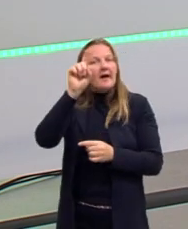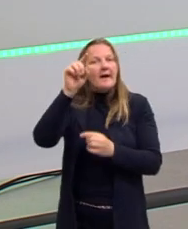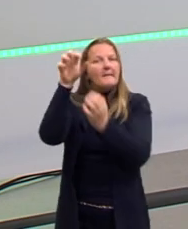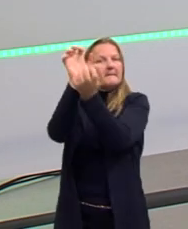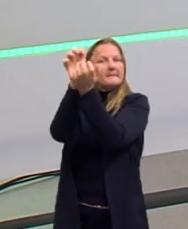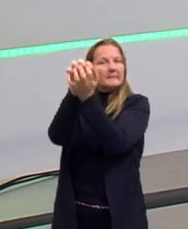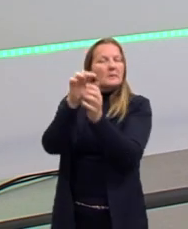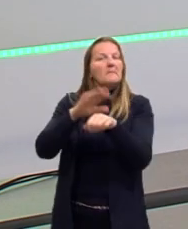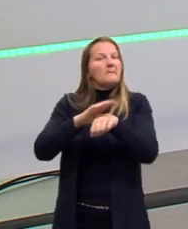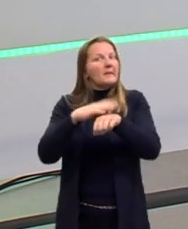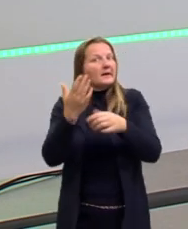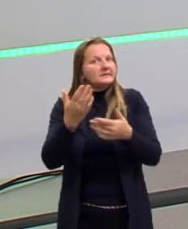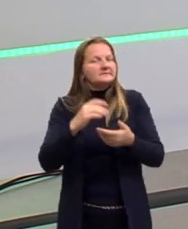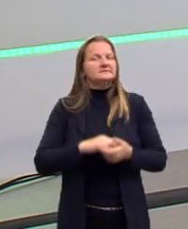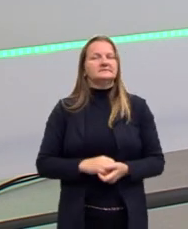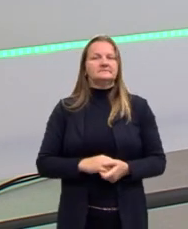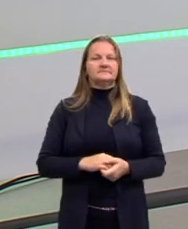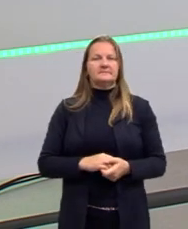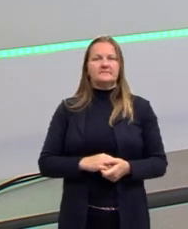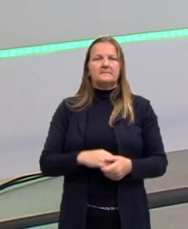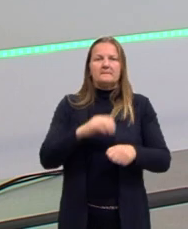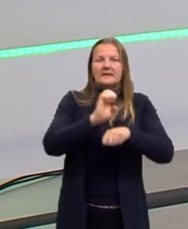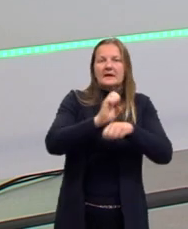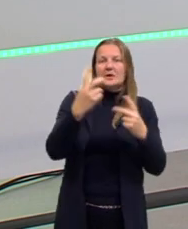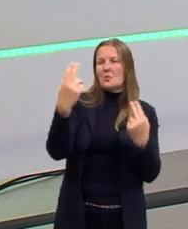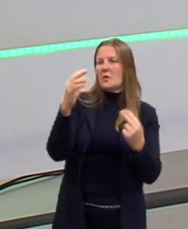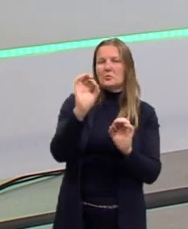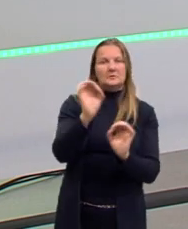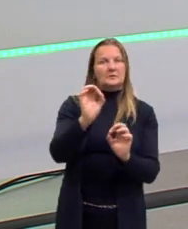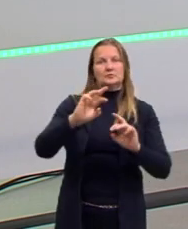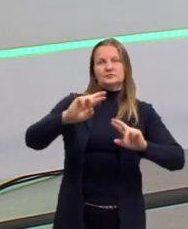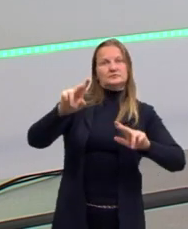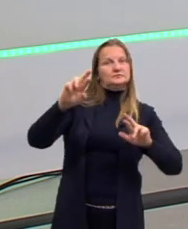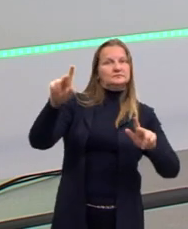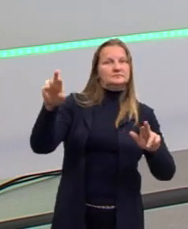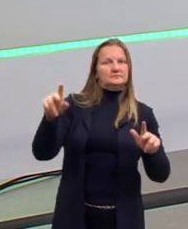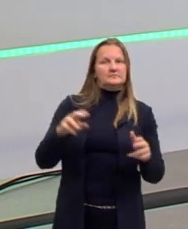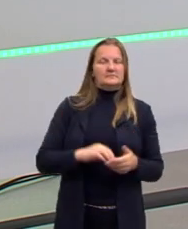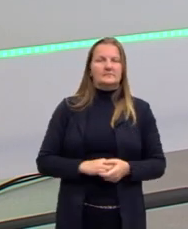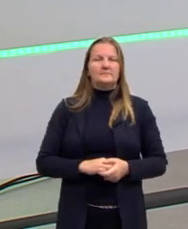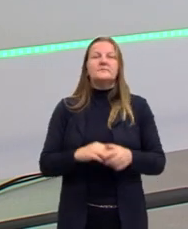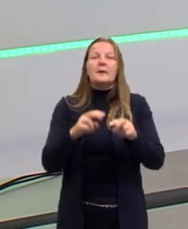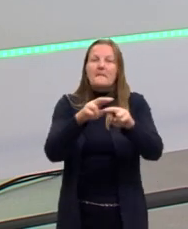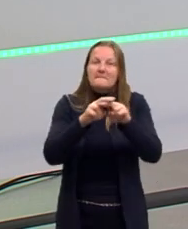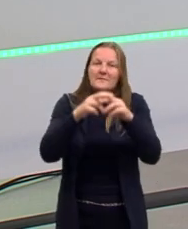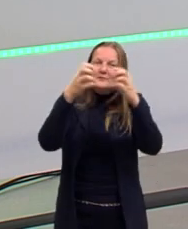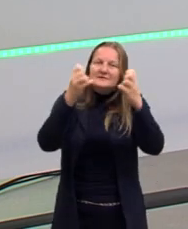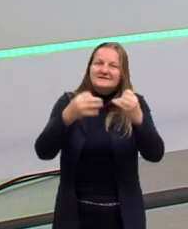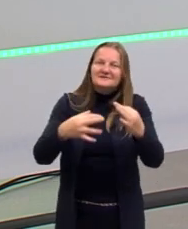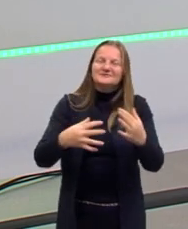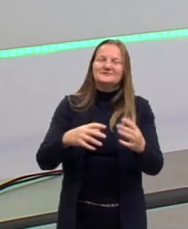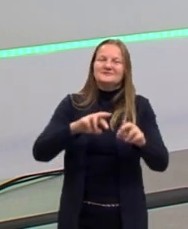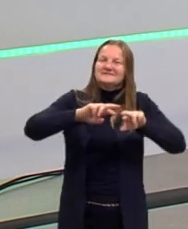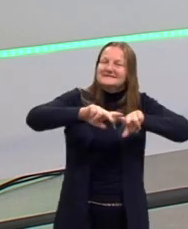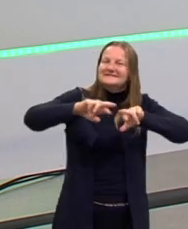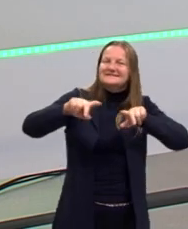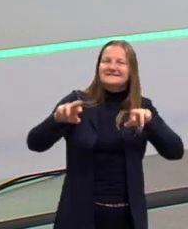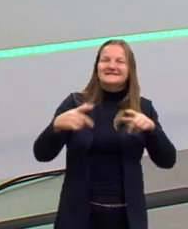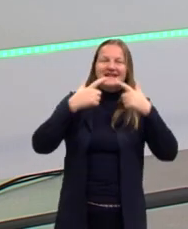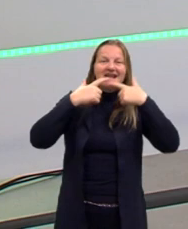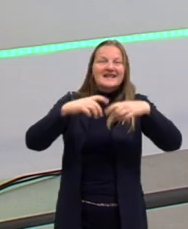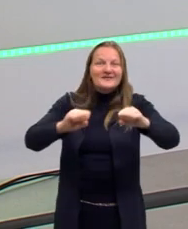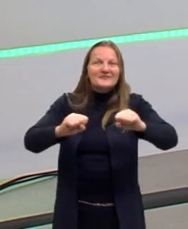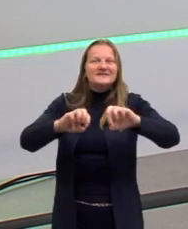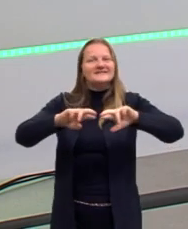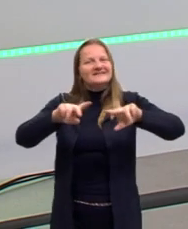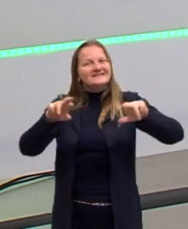estados ela pode não ter acontecido com a mesma intensidade então exatamente sobre essas diferenças aí